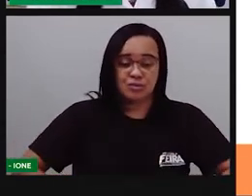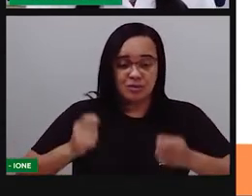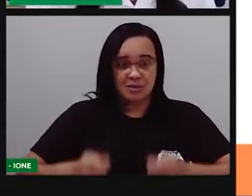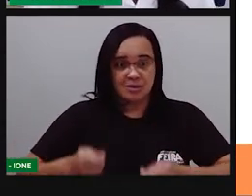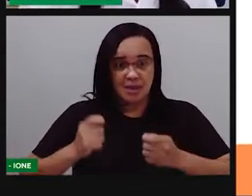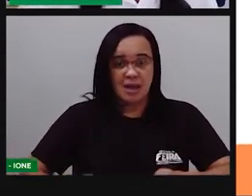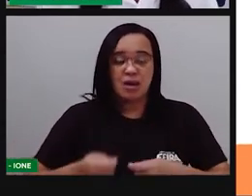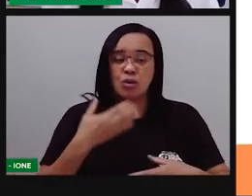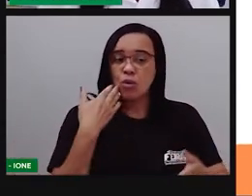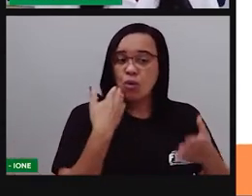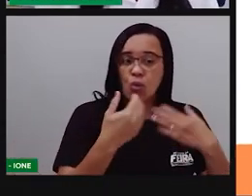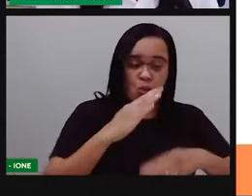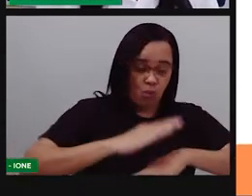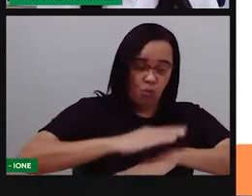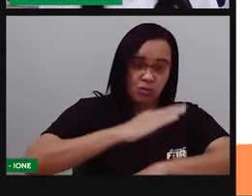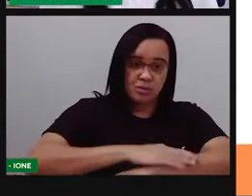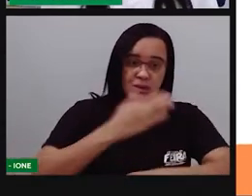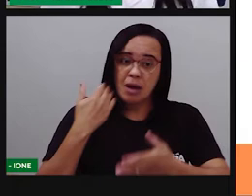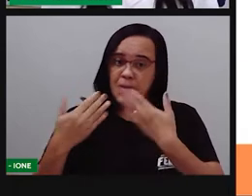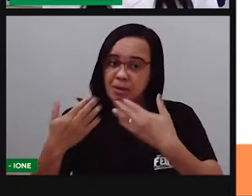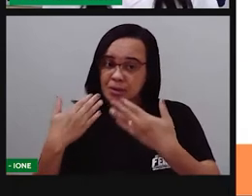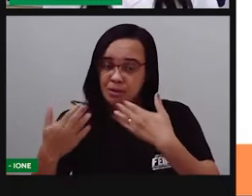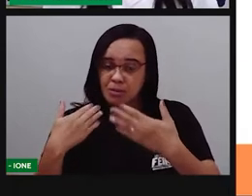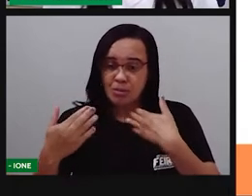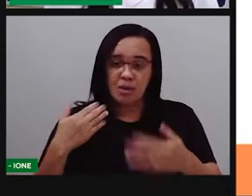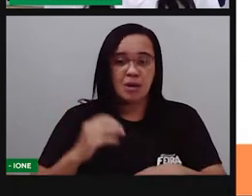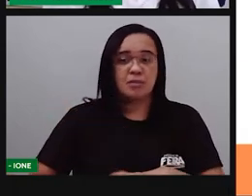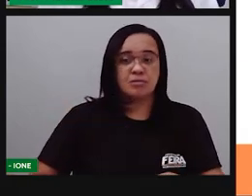sapo batendo papo e o papo soltando vento